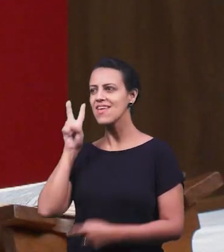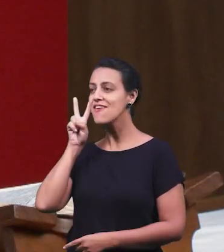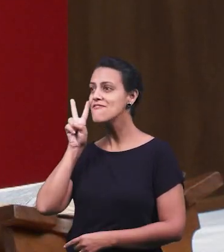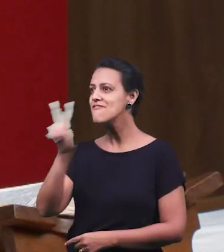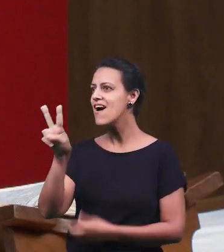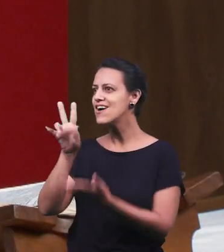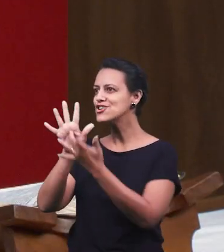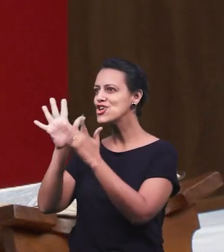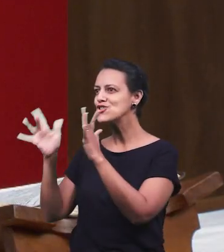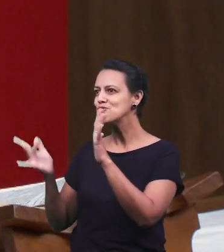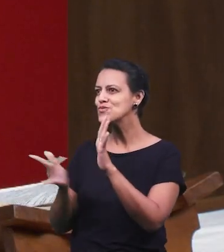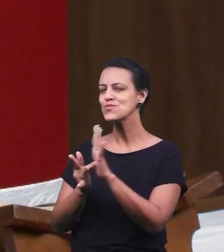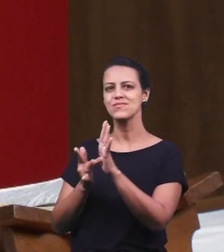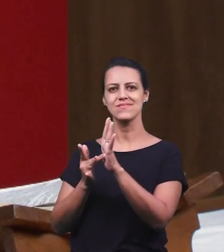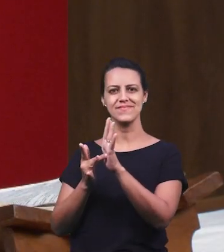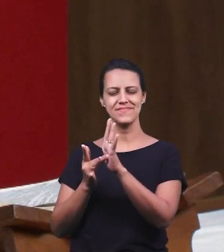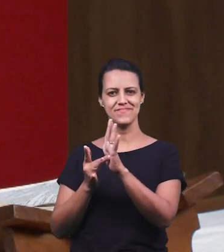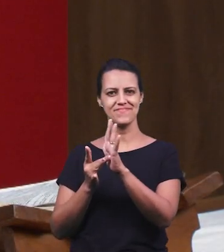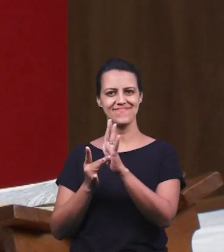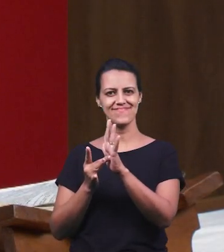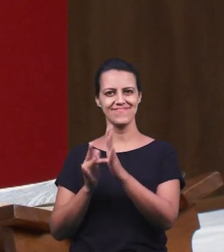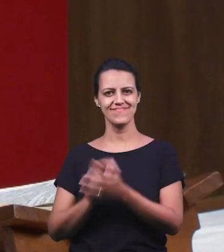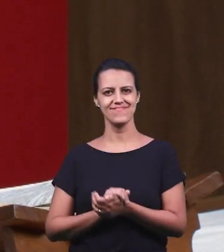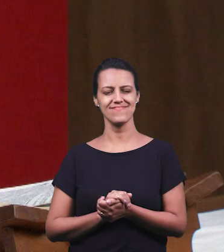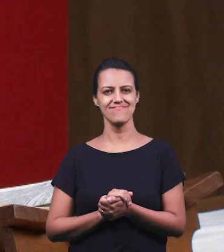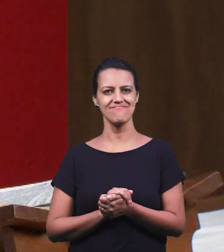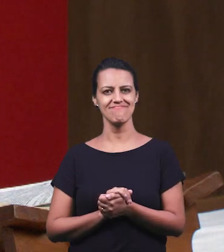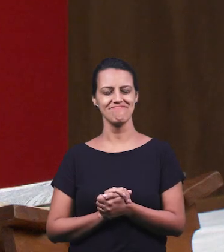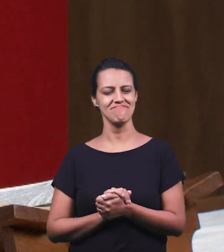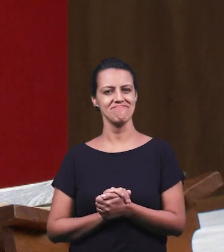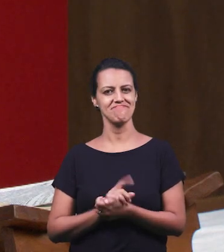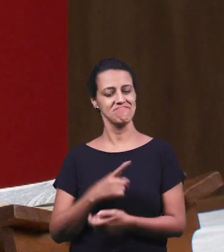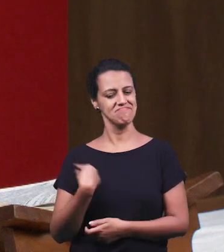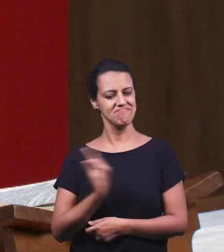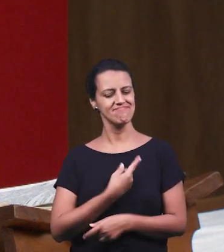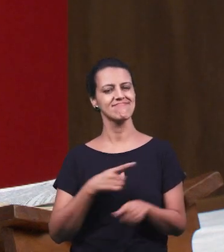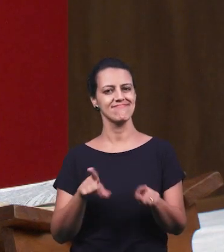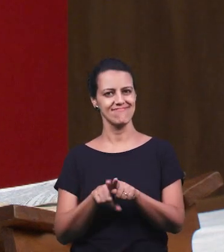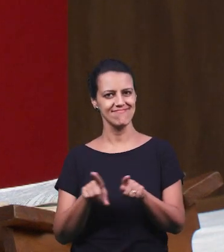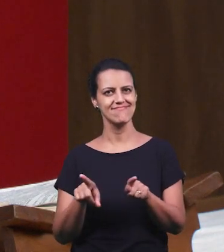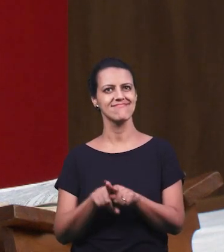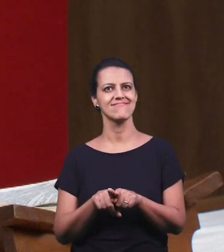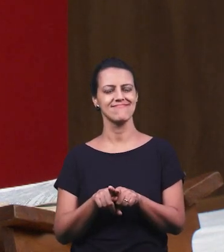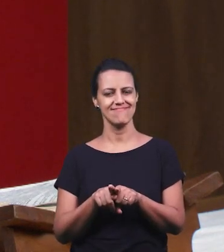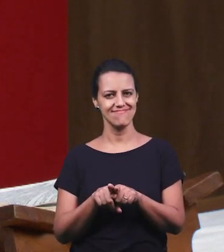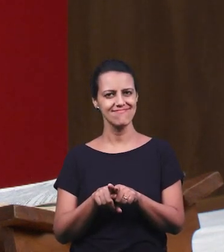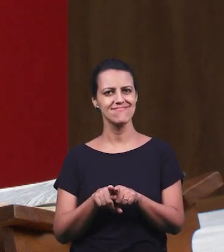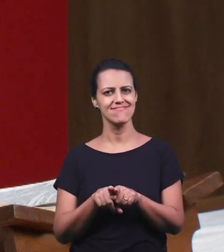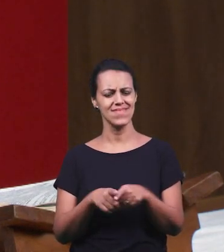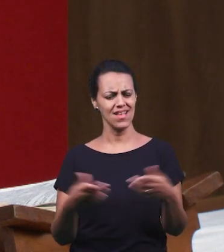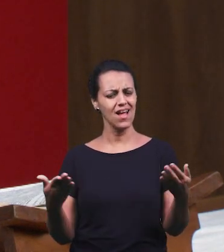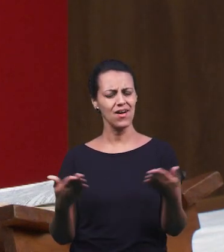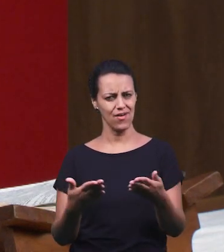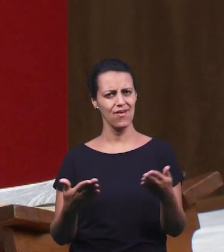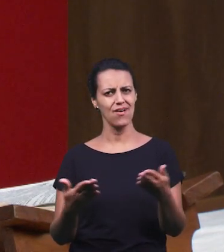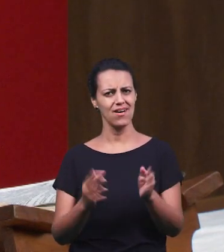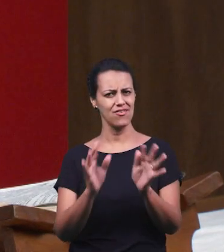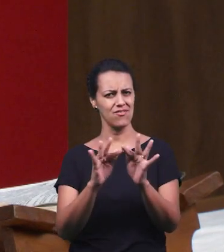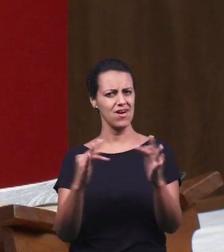Nós vivemos um momento que muitas famílias agora estão em